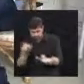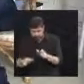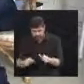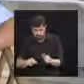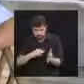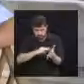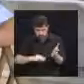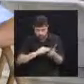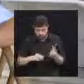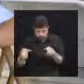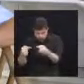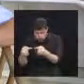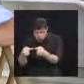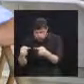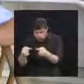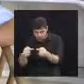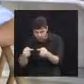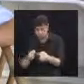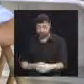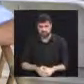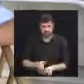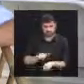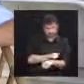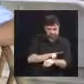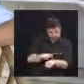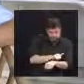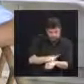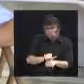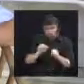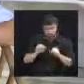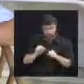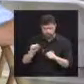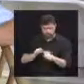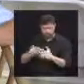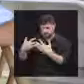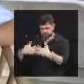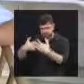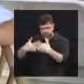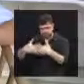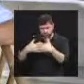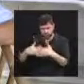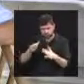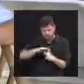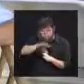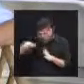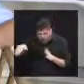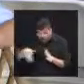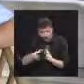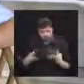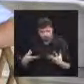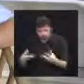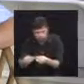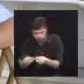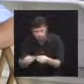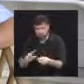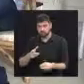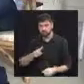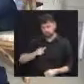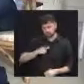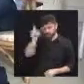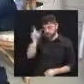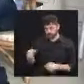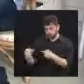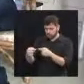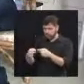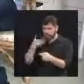técnicas? Essas técnicas, elas podem fazer efeito em todo mundo? Uma acupuntura... Fazem mais ou menos, mas